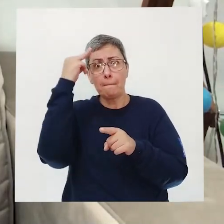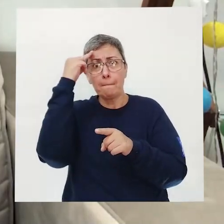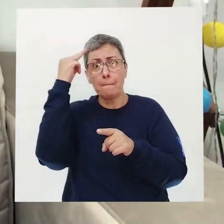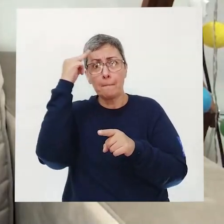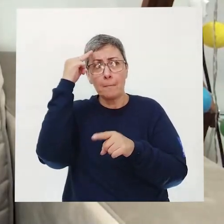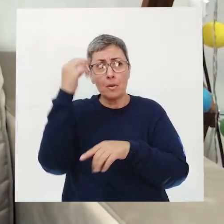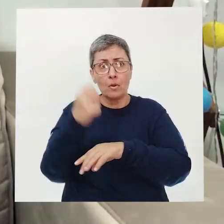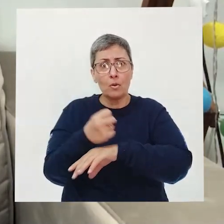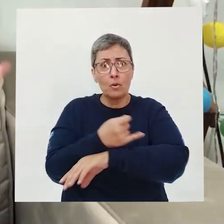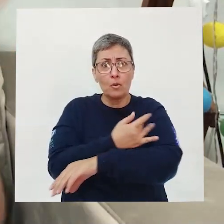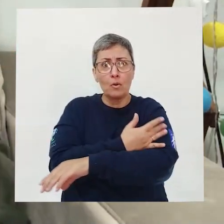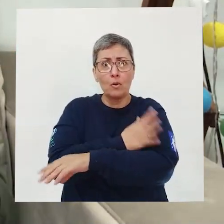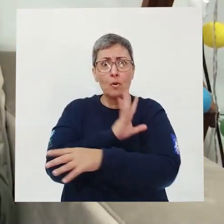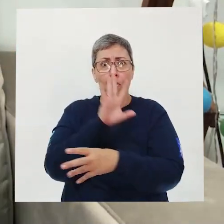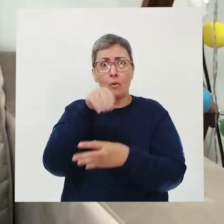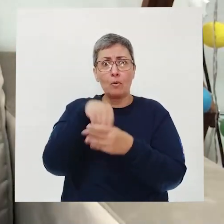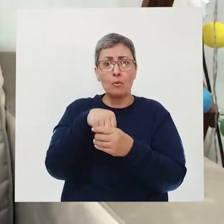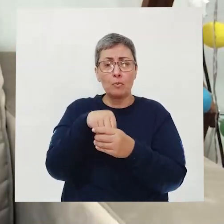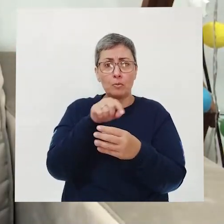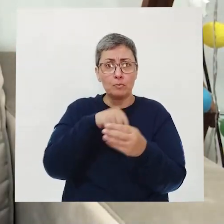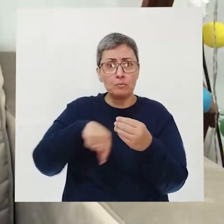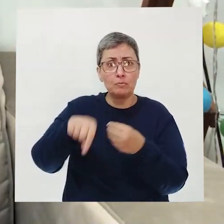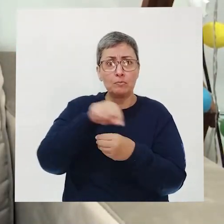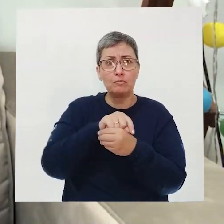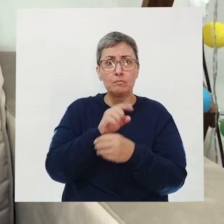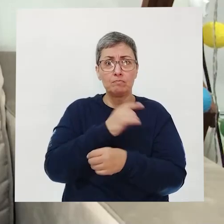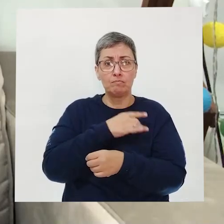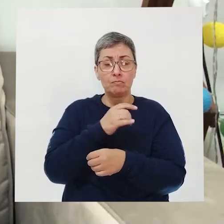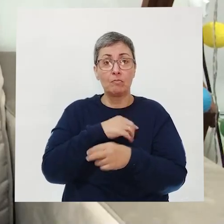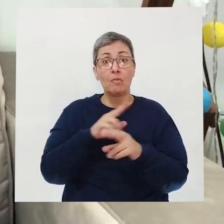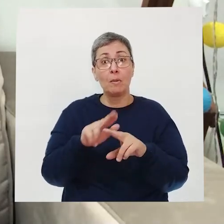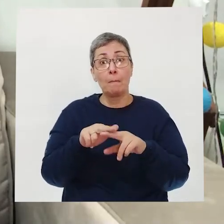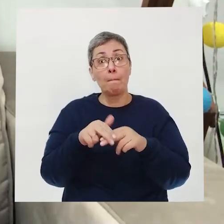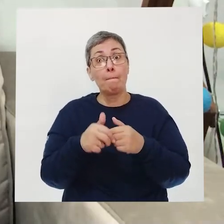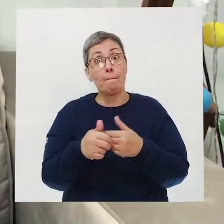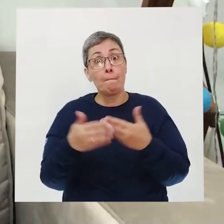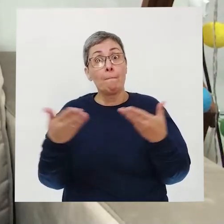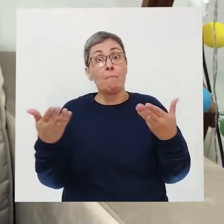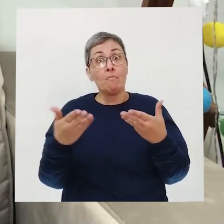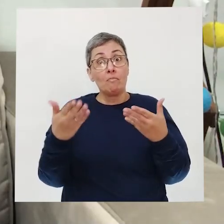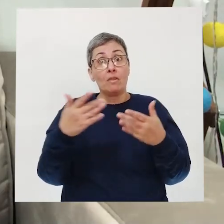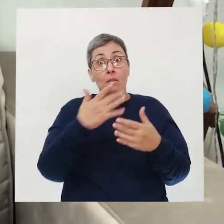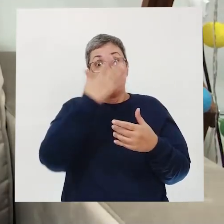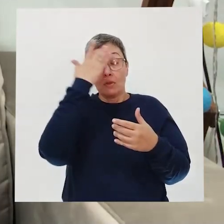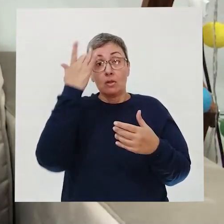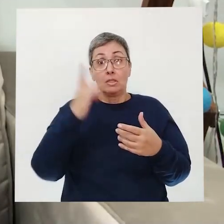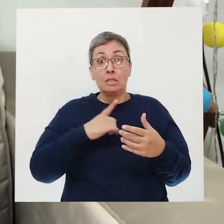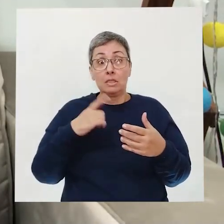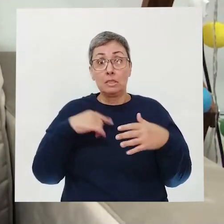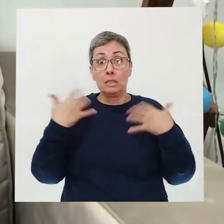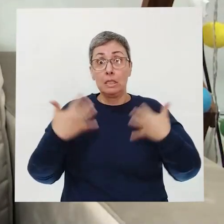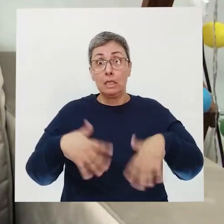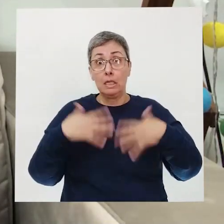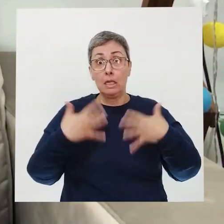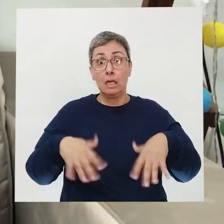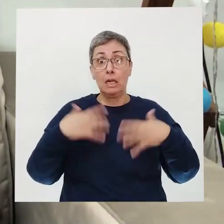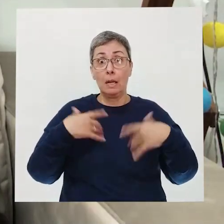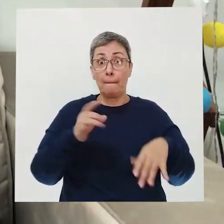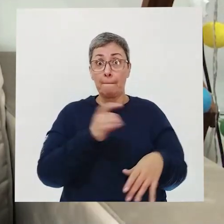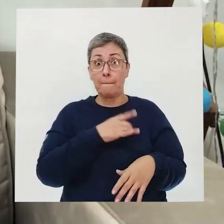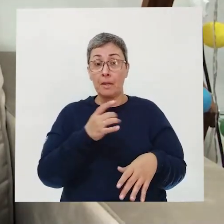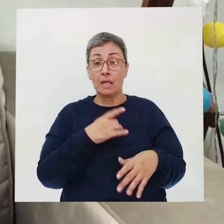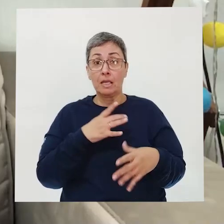memória emocional dentro desse circuito do medo. Por isso que alguém que já teve uma crise de pânico, por